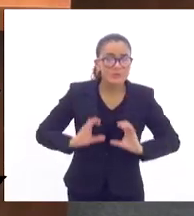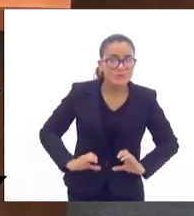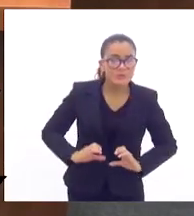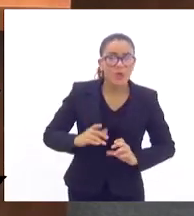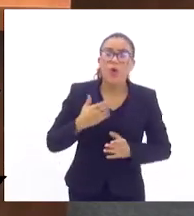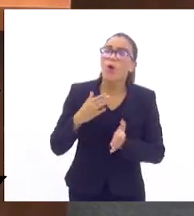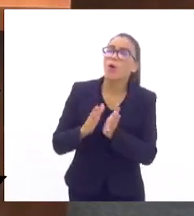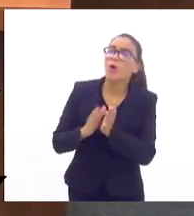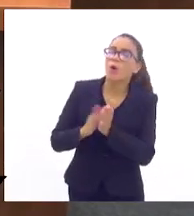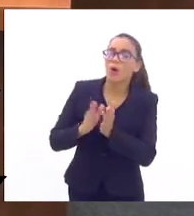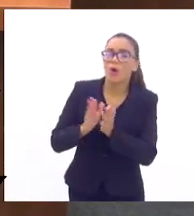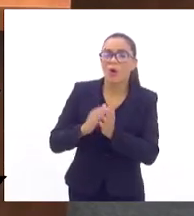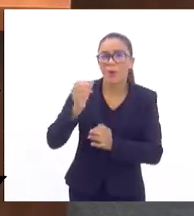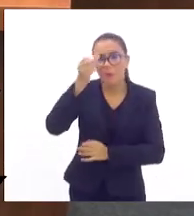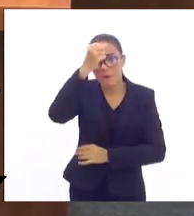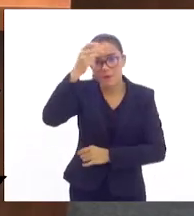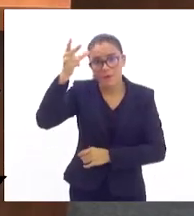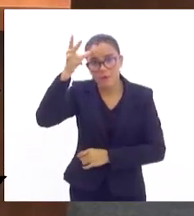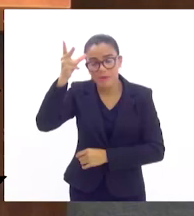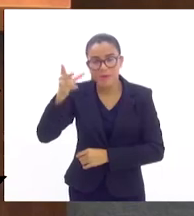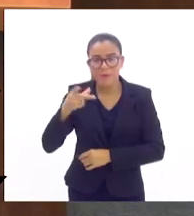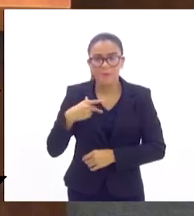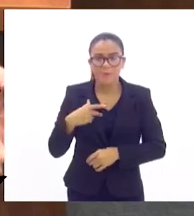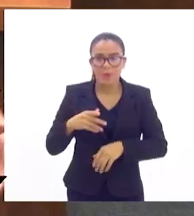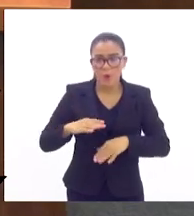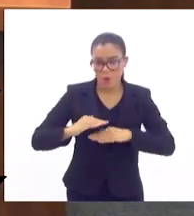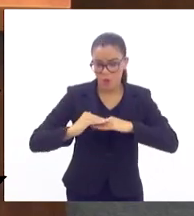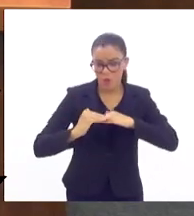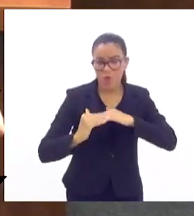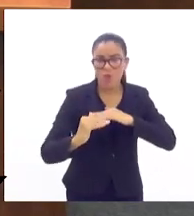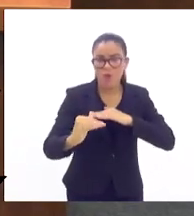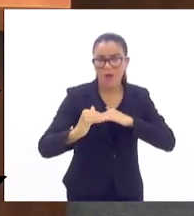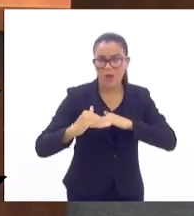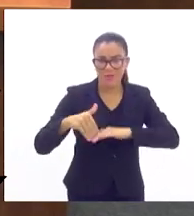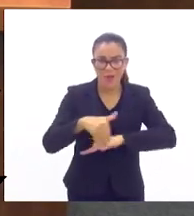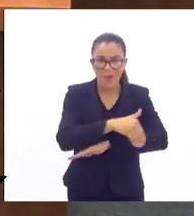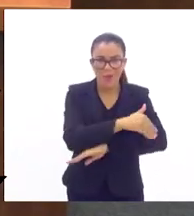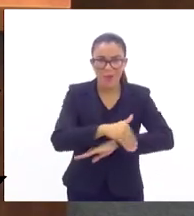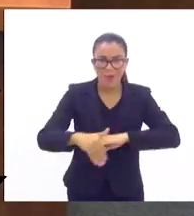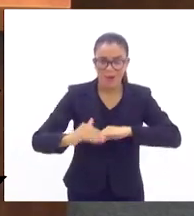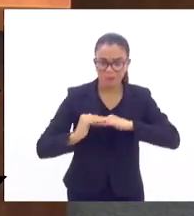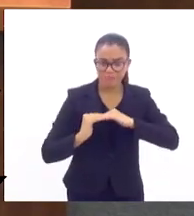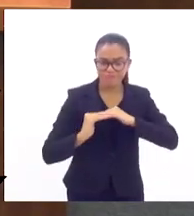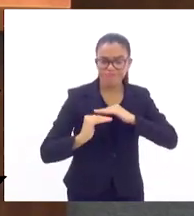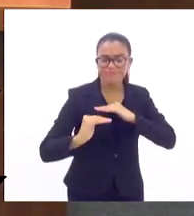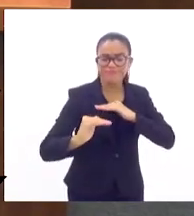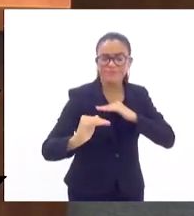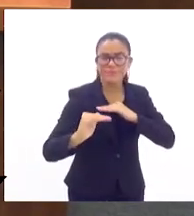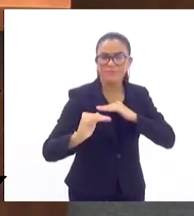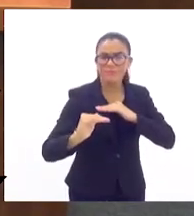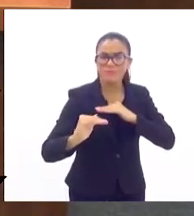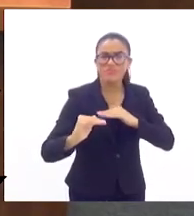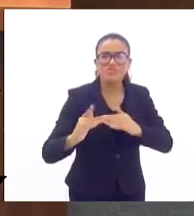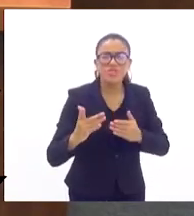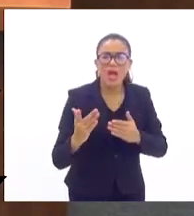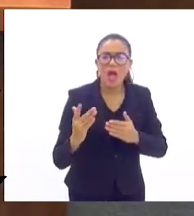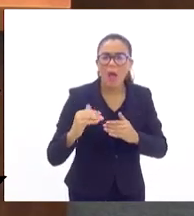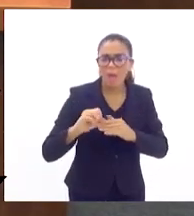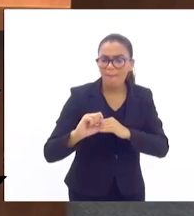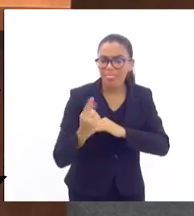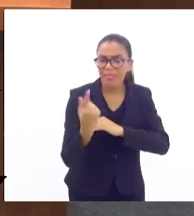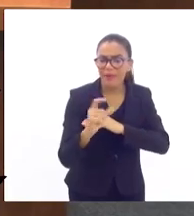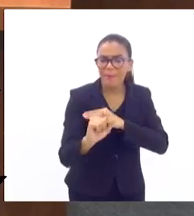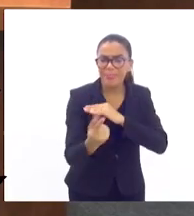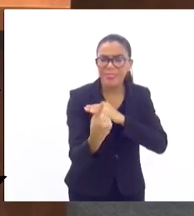esse serviço. Um asfalto que foi pouco utilizado e que já está com remendos